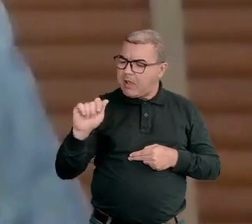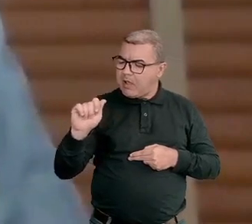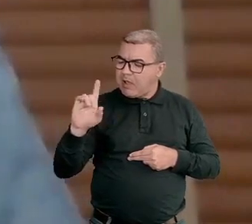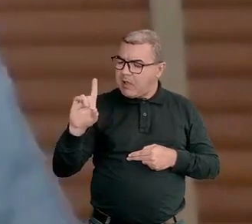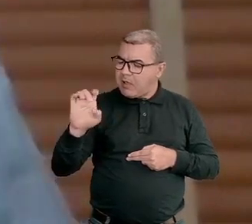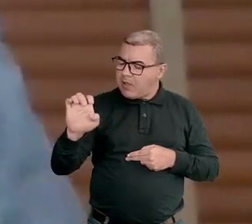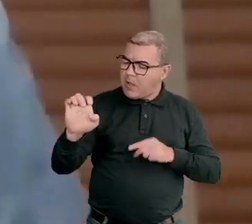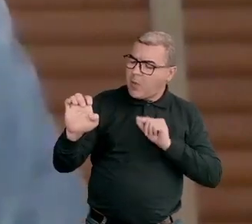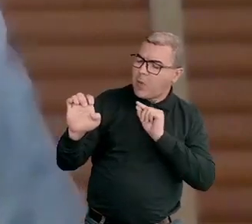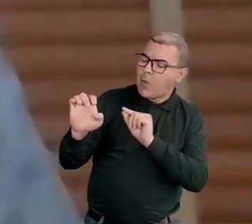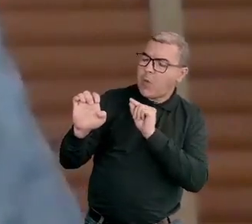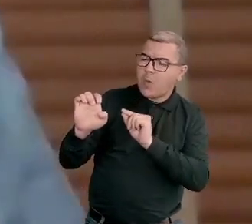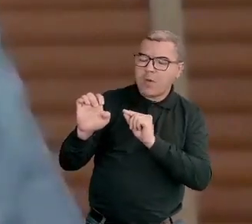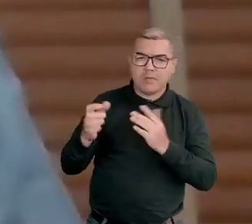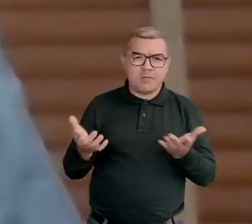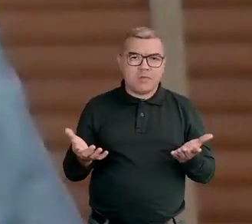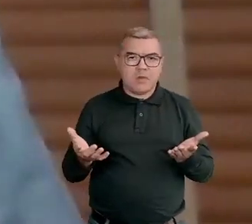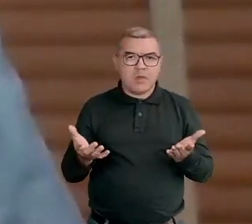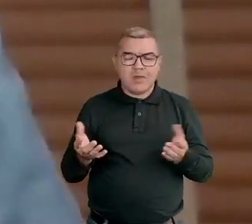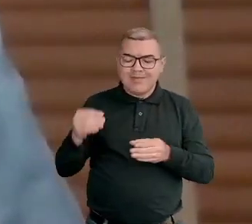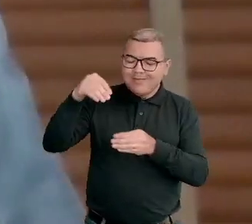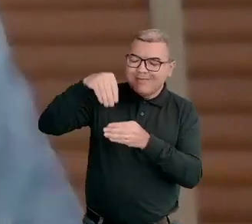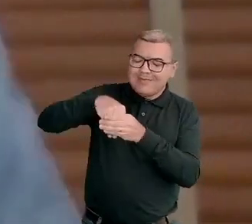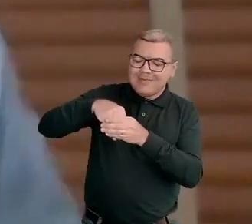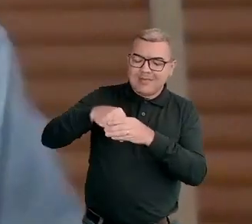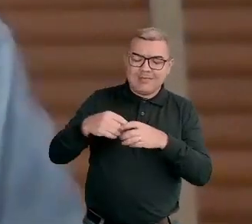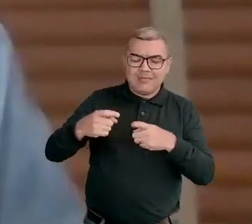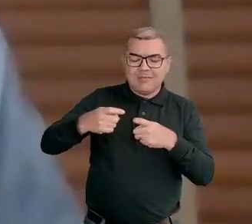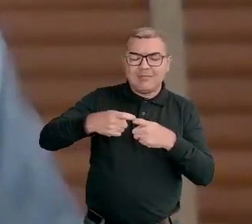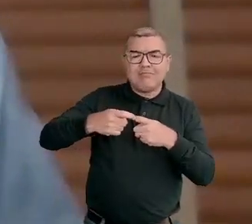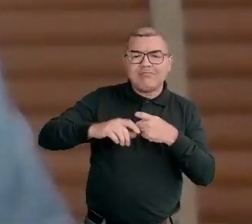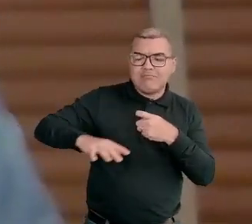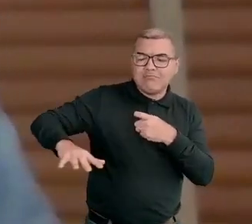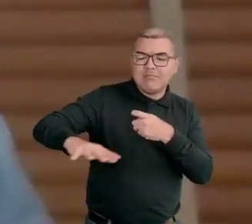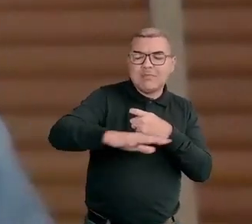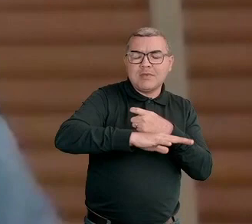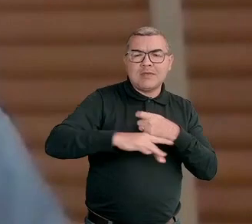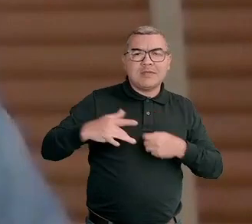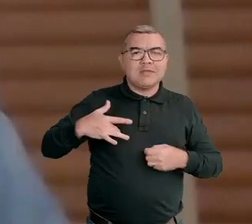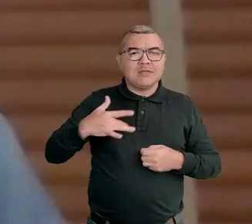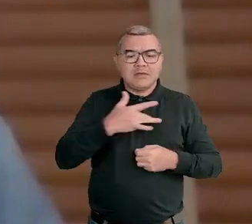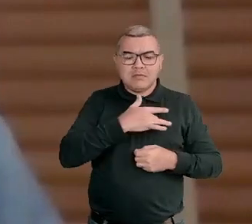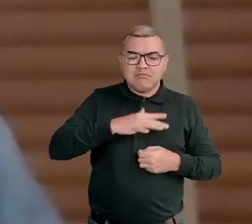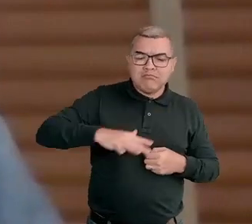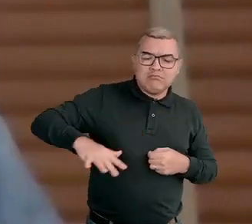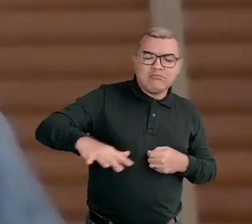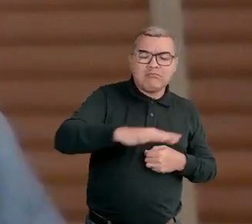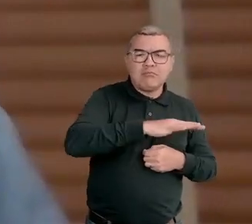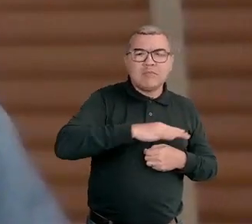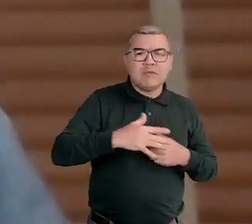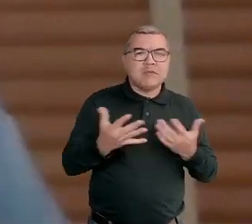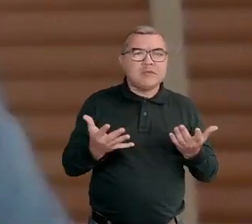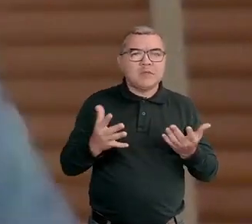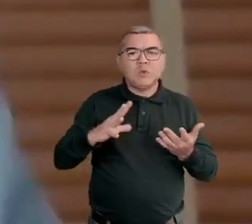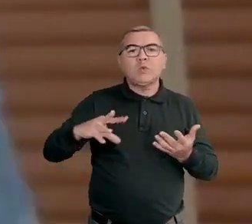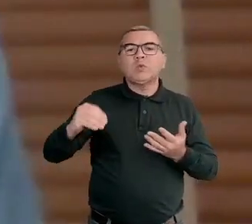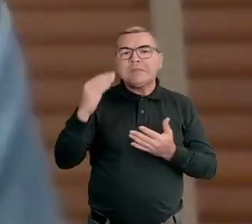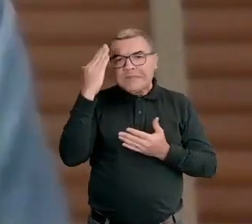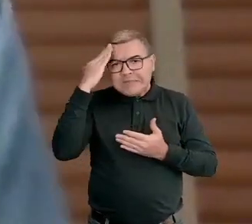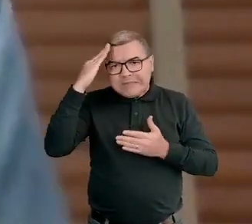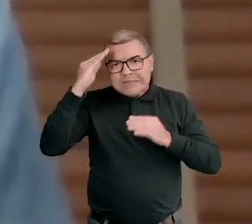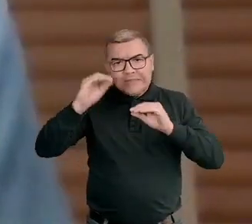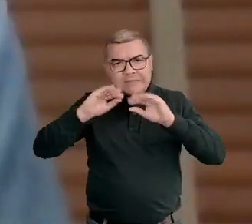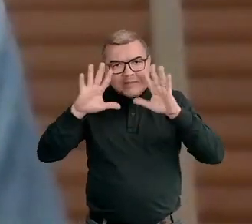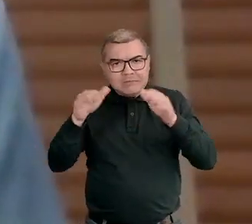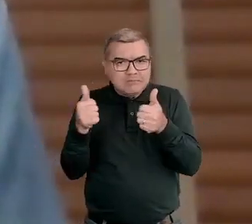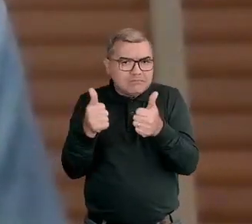que entendemos por humanidades na saúde? Nós temos clareza deste conceito? E, se